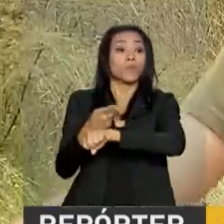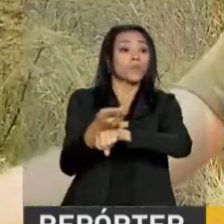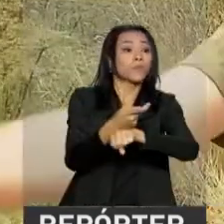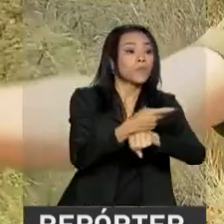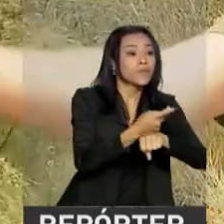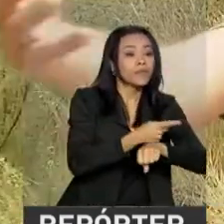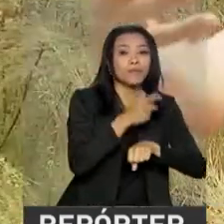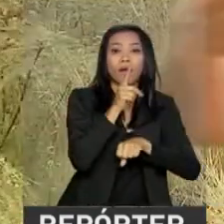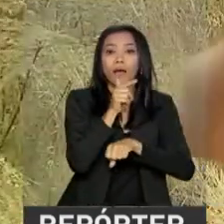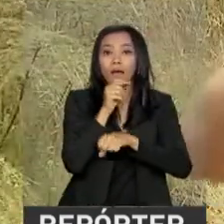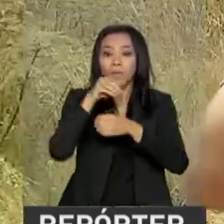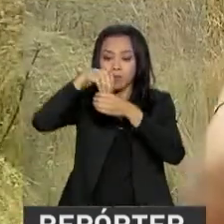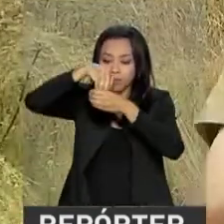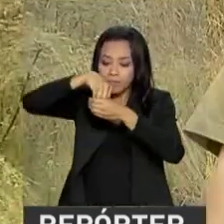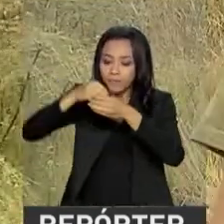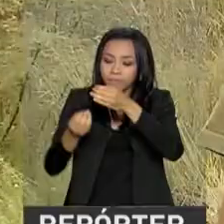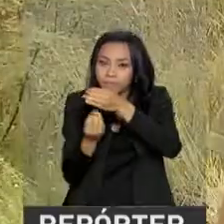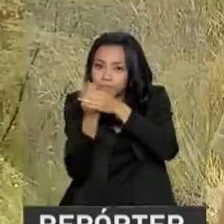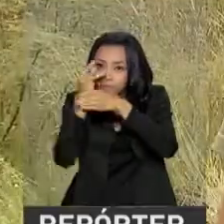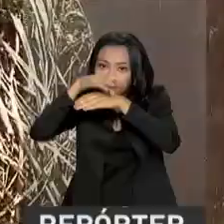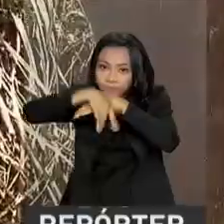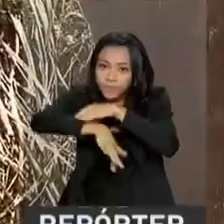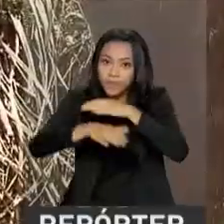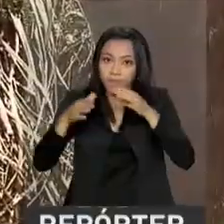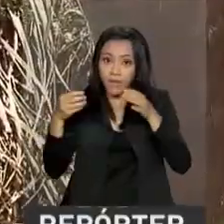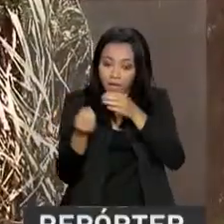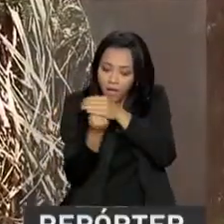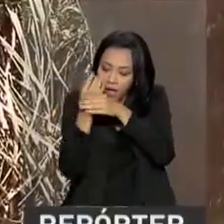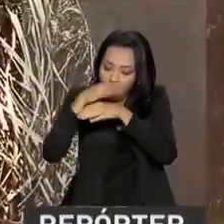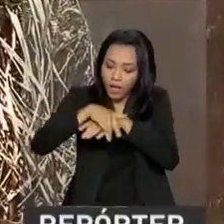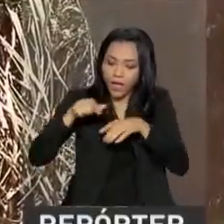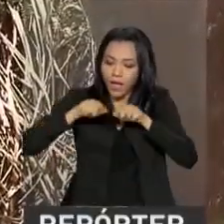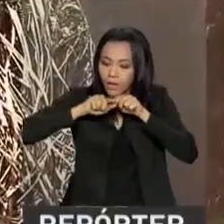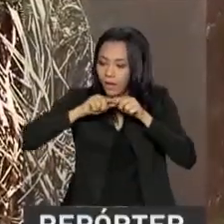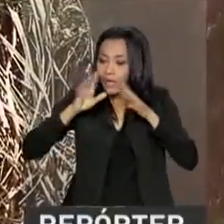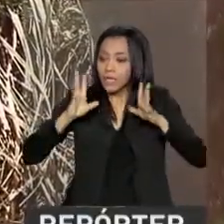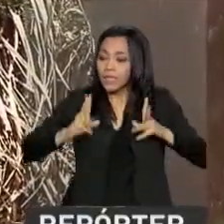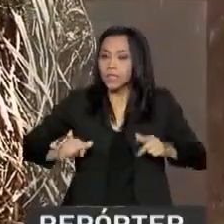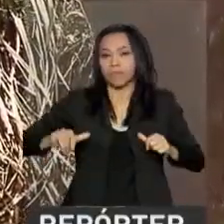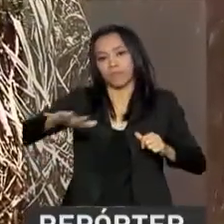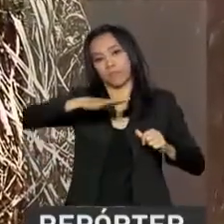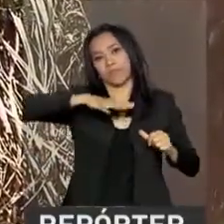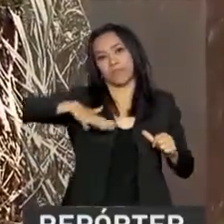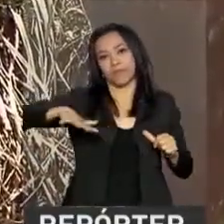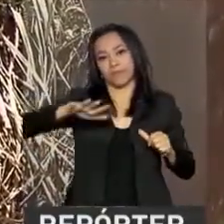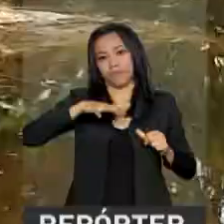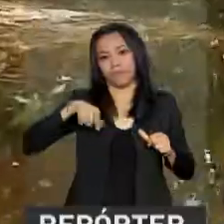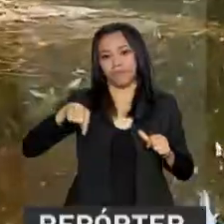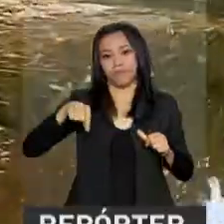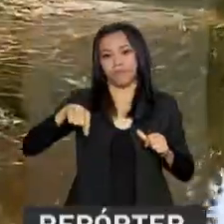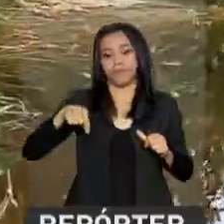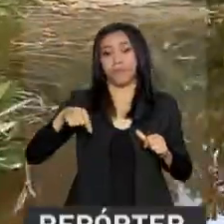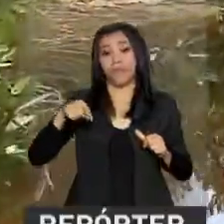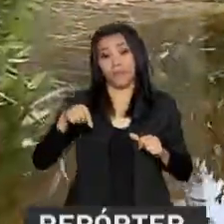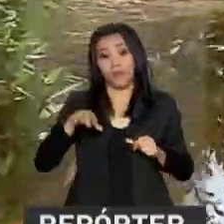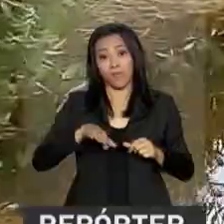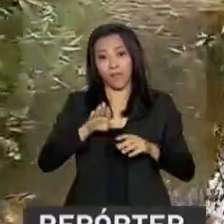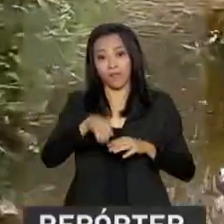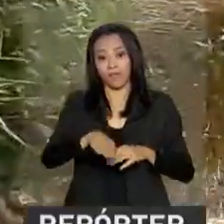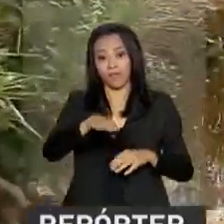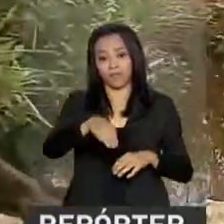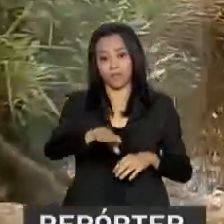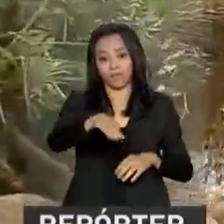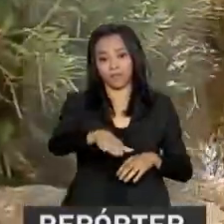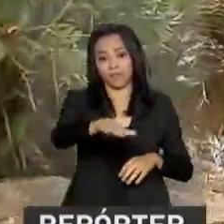só que na frente a toda uma área de campo limpo em que a água lá ela escolha do solo lentamente e ela vai formando os canais